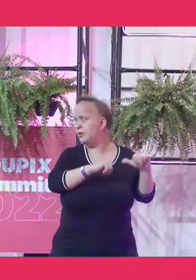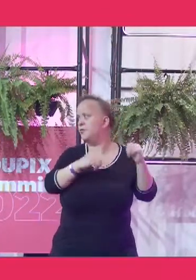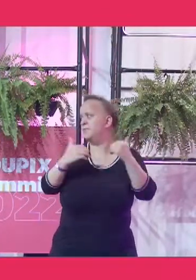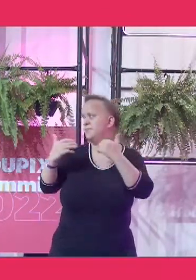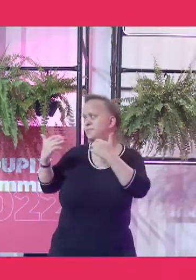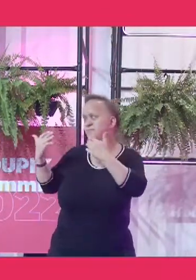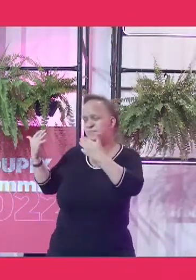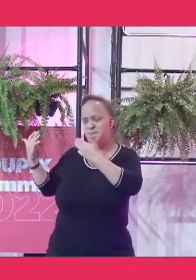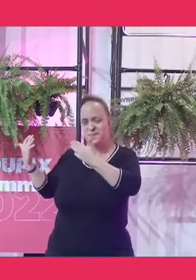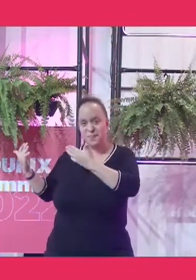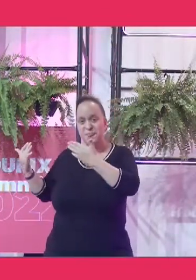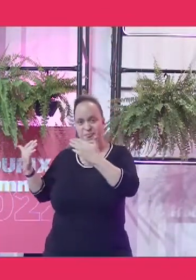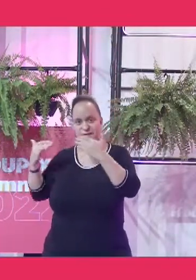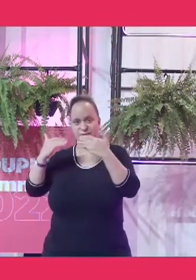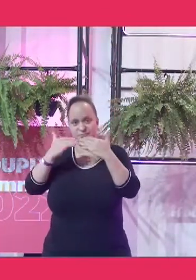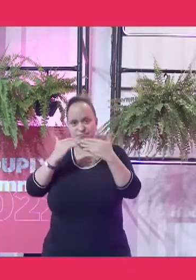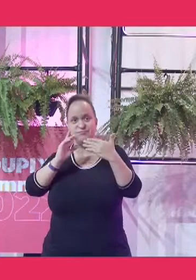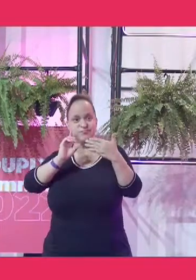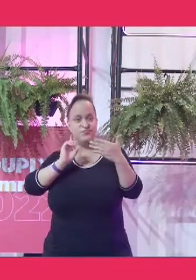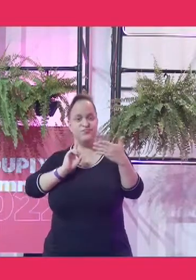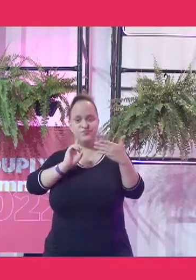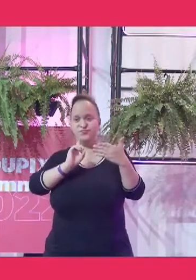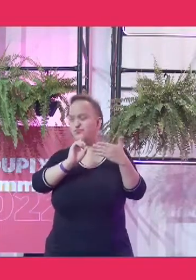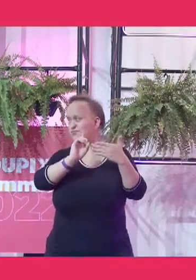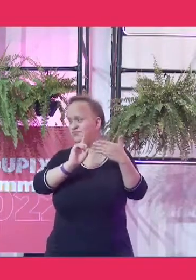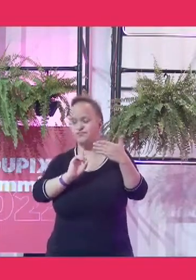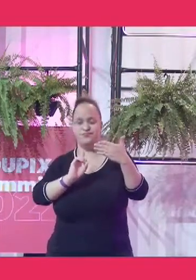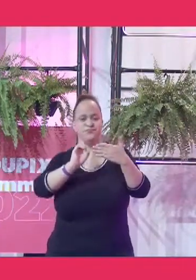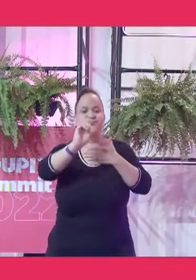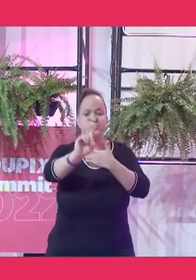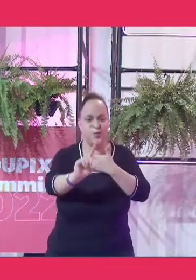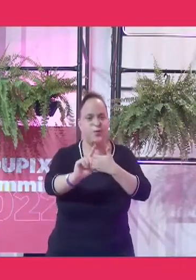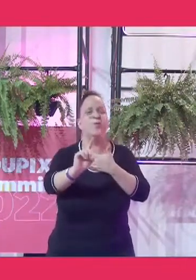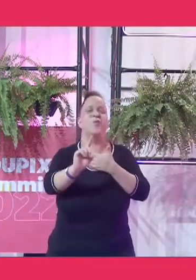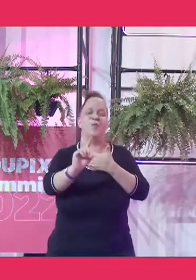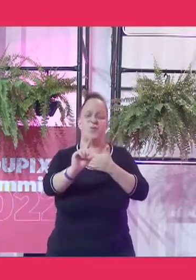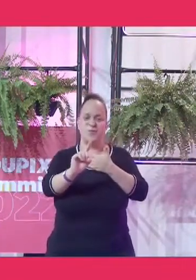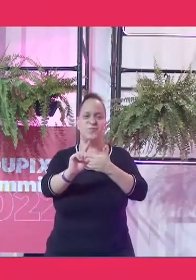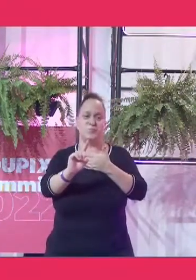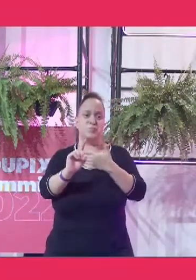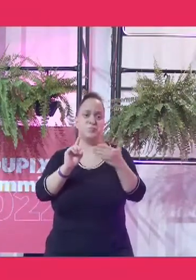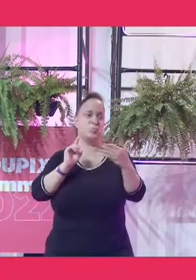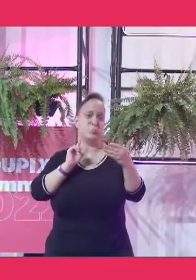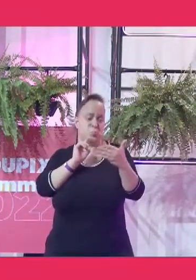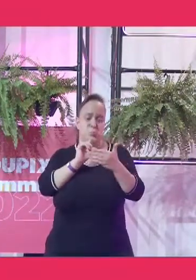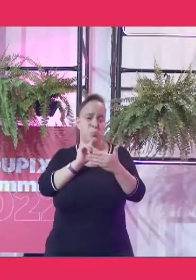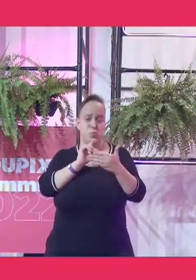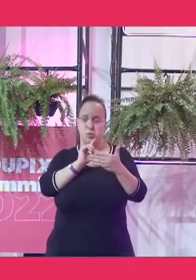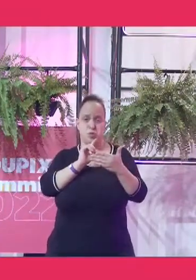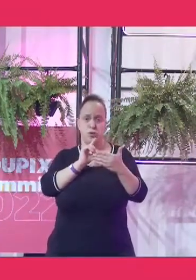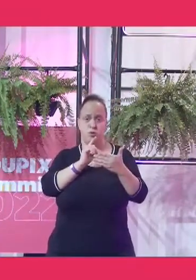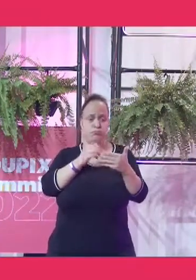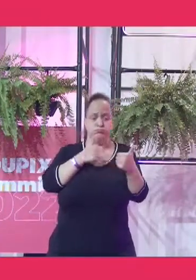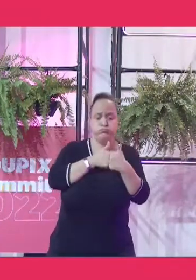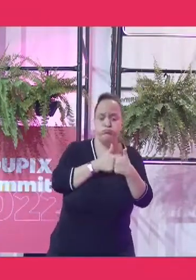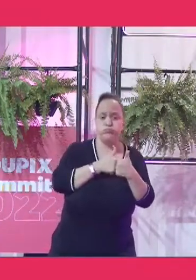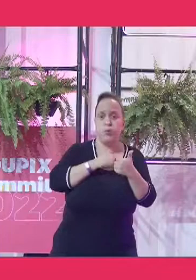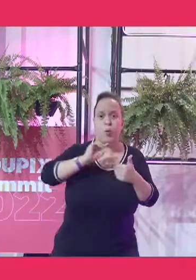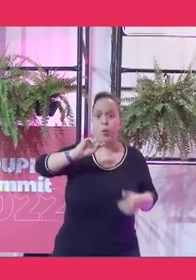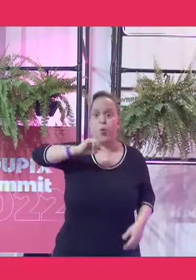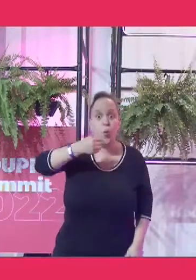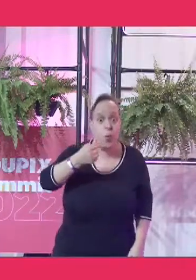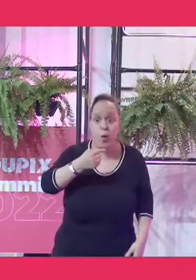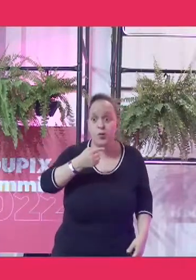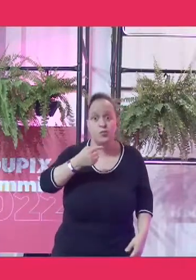que chegou... um dia tinha um certo... Eu fiz assim, ó... Tum! Um dia tinha um certo número de seguidores, no outro dia tinha